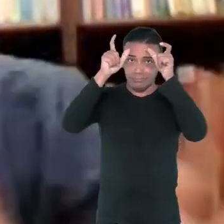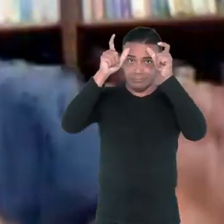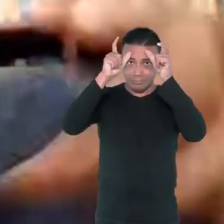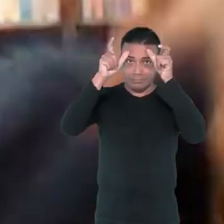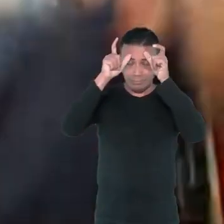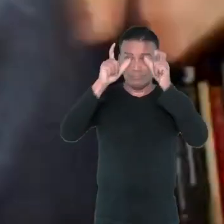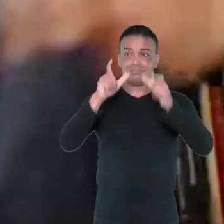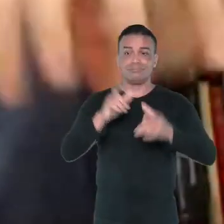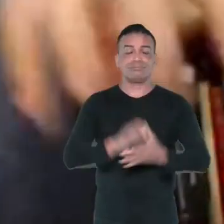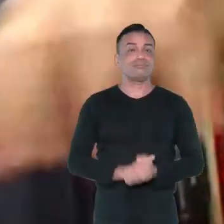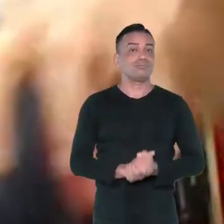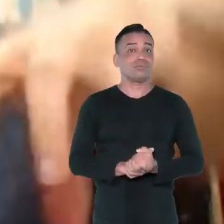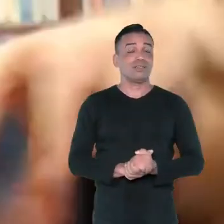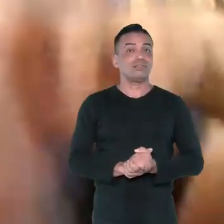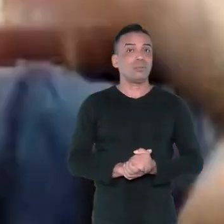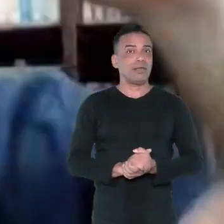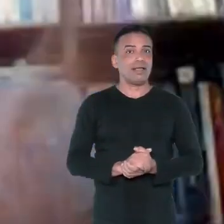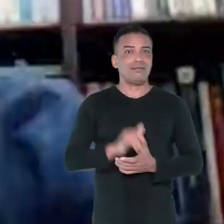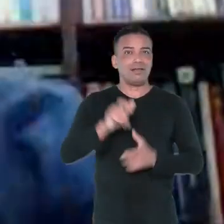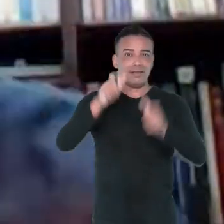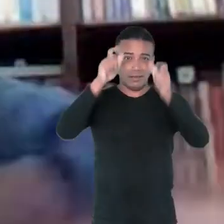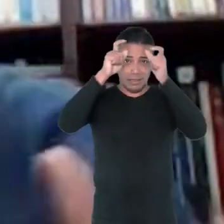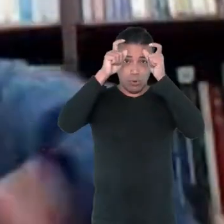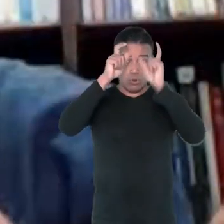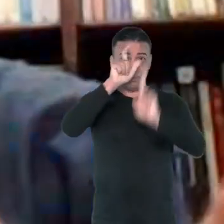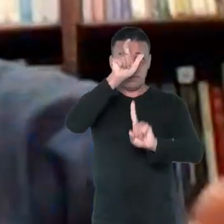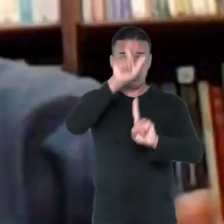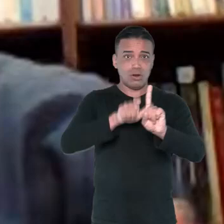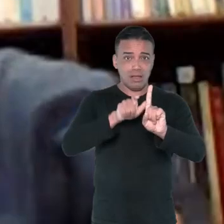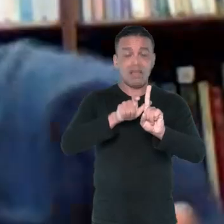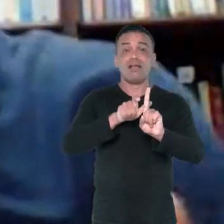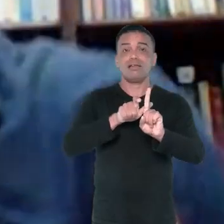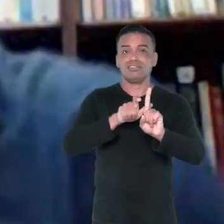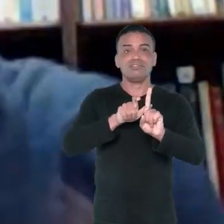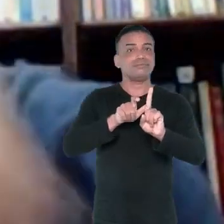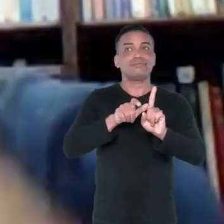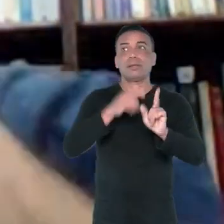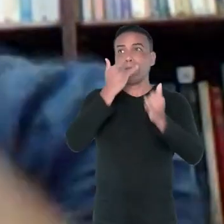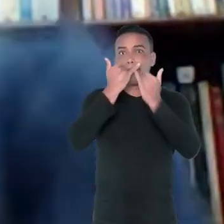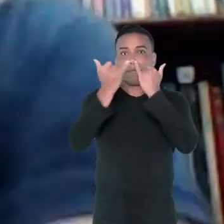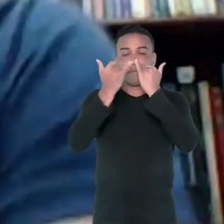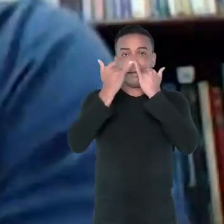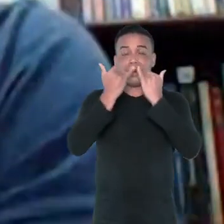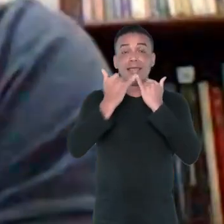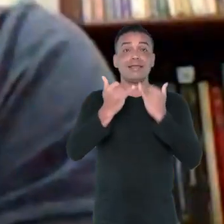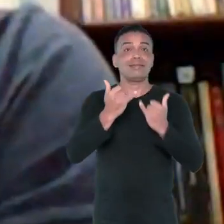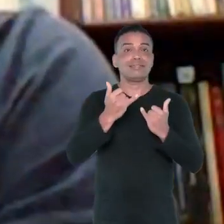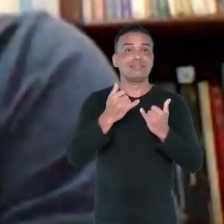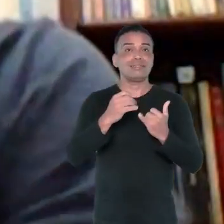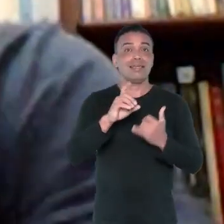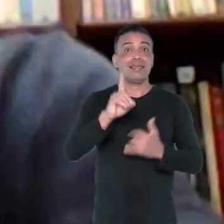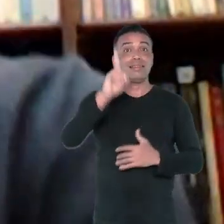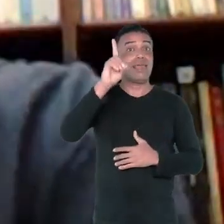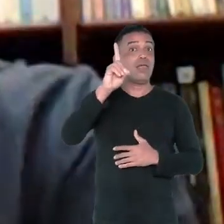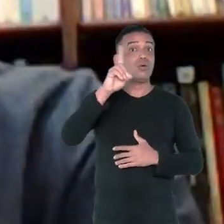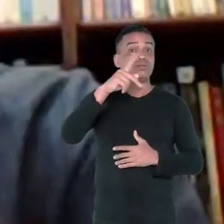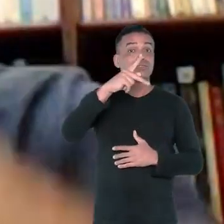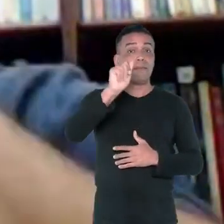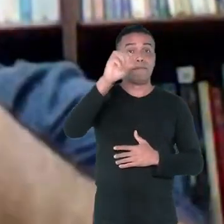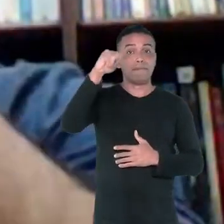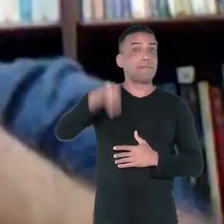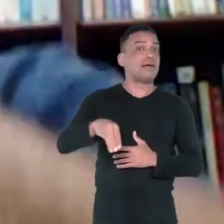eles pegavam a figura do demônio, por isso que a figura do demônio parece muito com o deus Pan. Sim. Né?